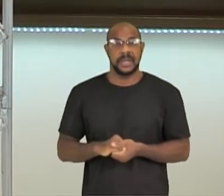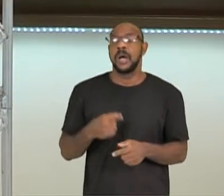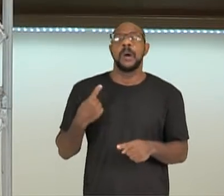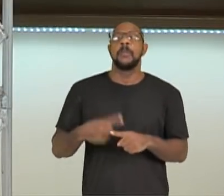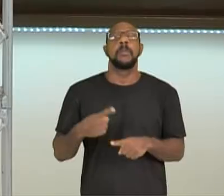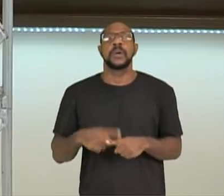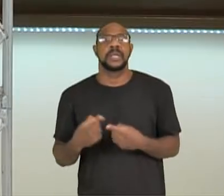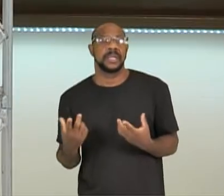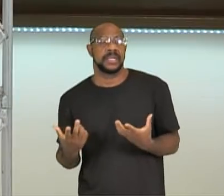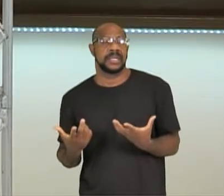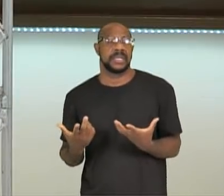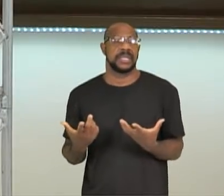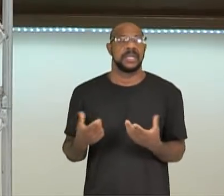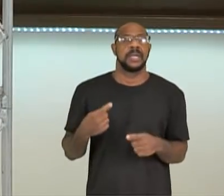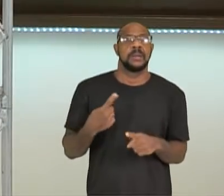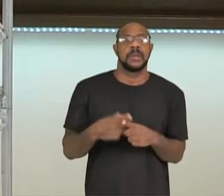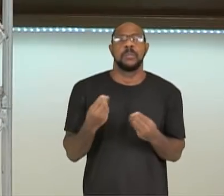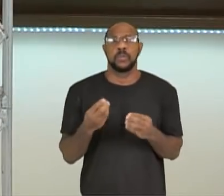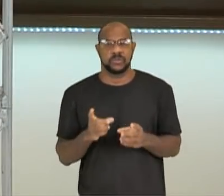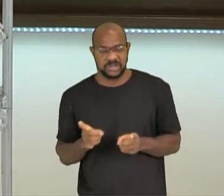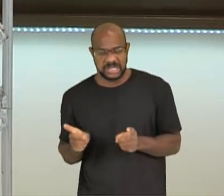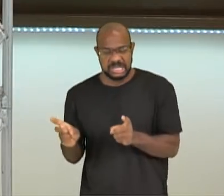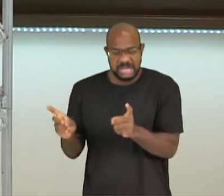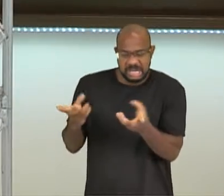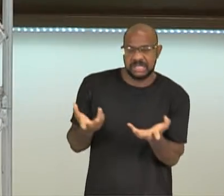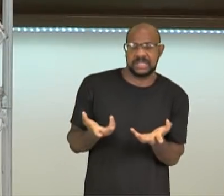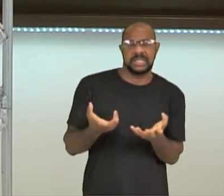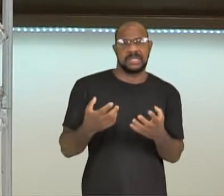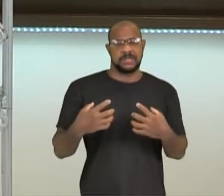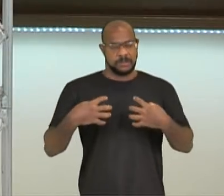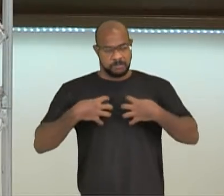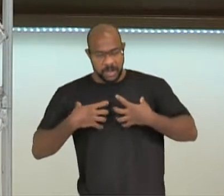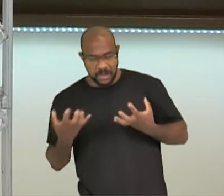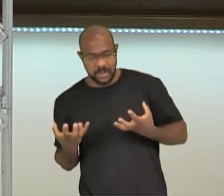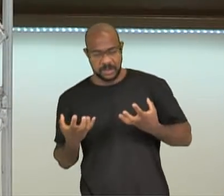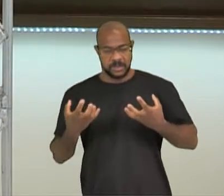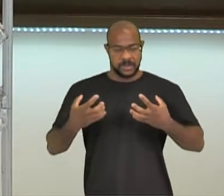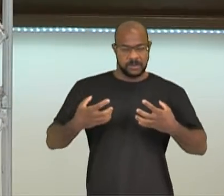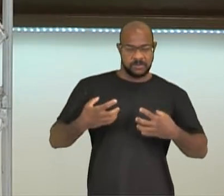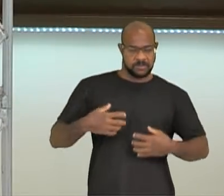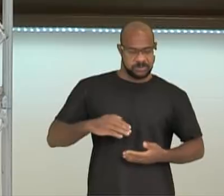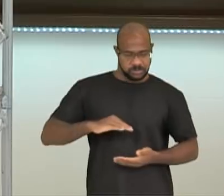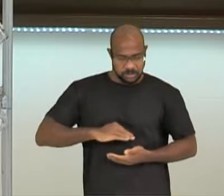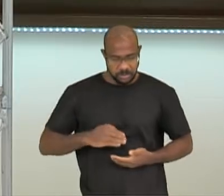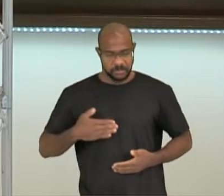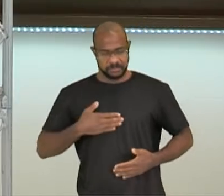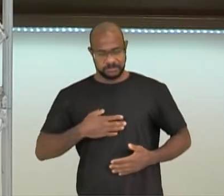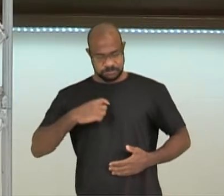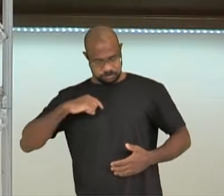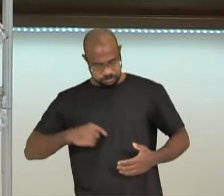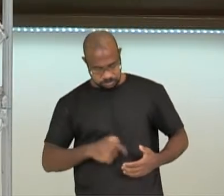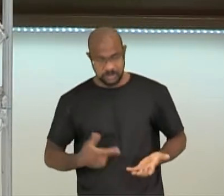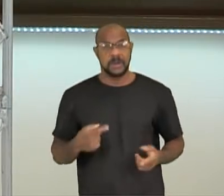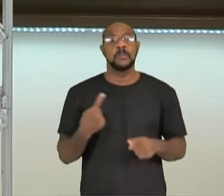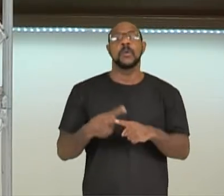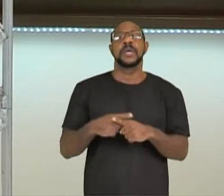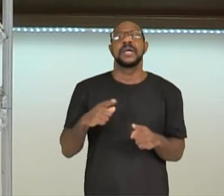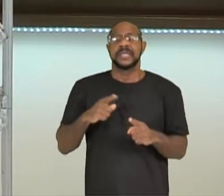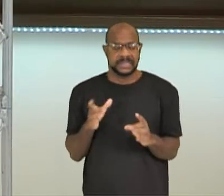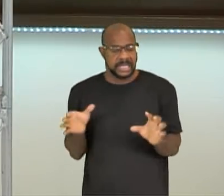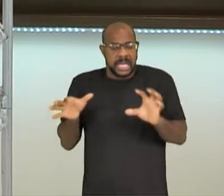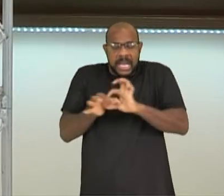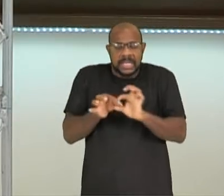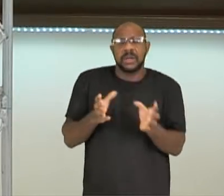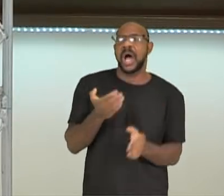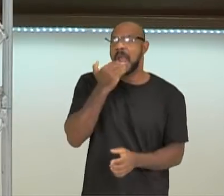muitos tipos, né, de câncer, seja de mama, de intestino, de estômago, vários tipos, por que eles têm relação com a